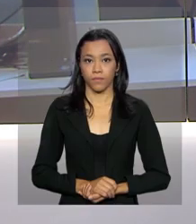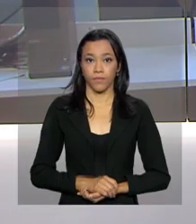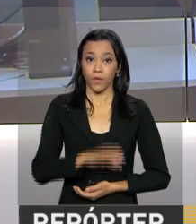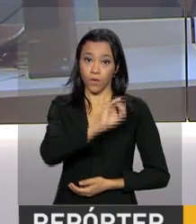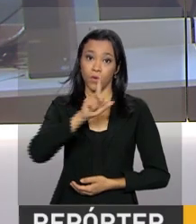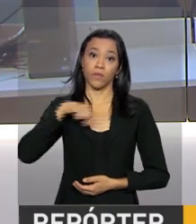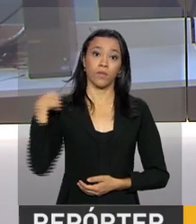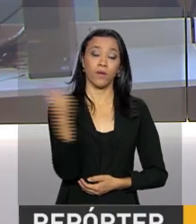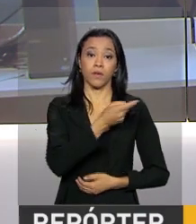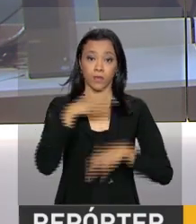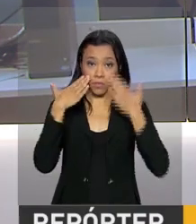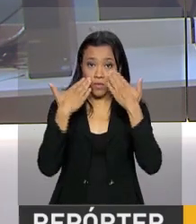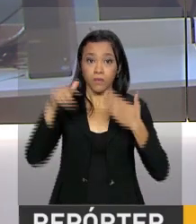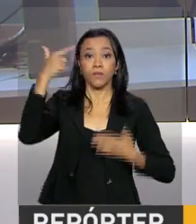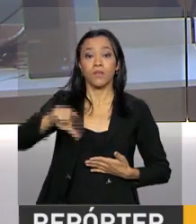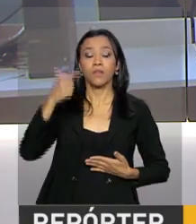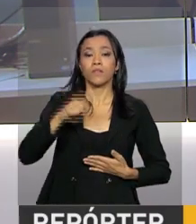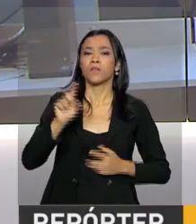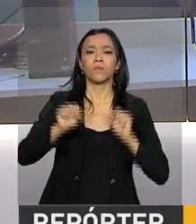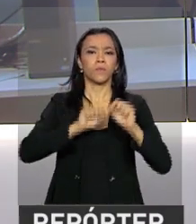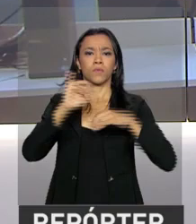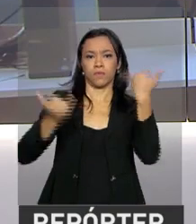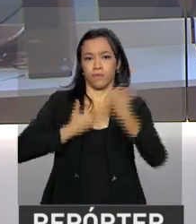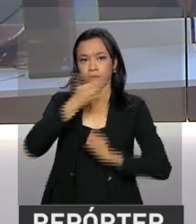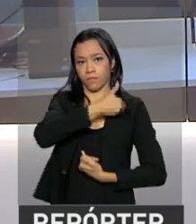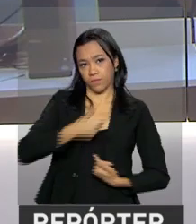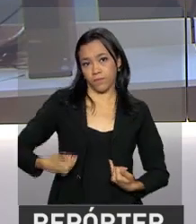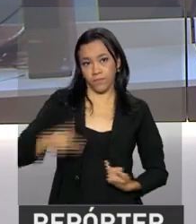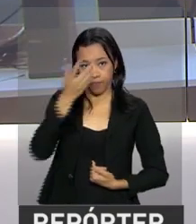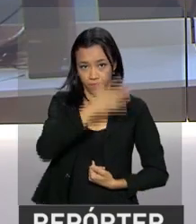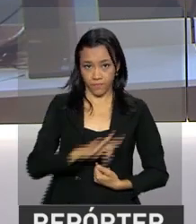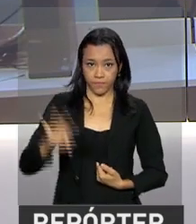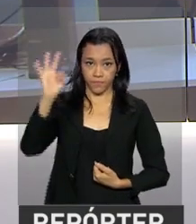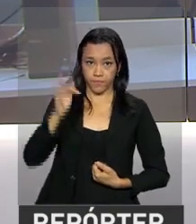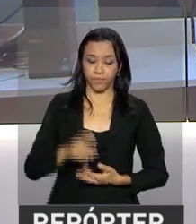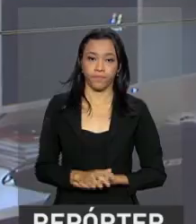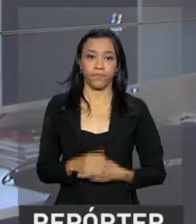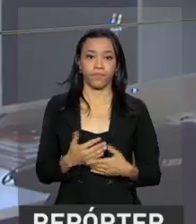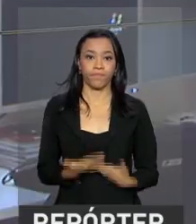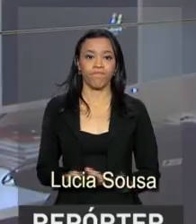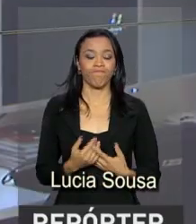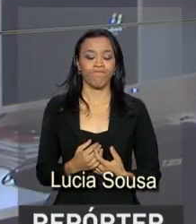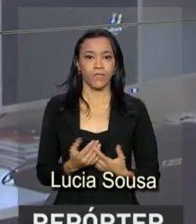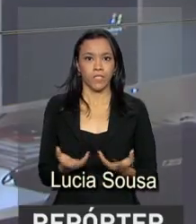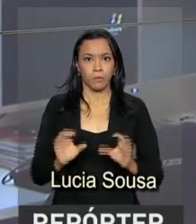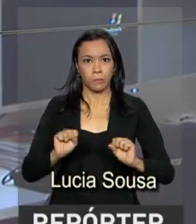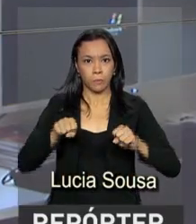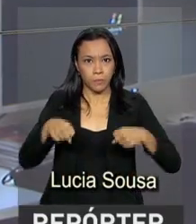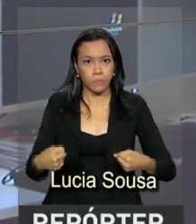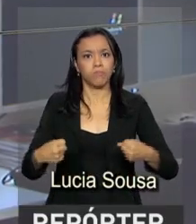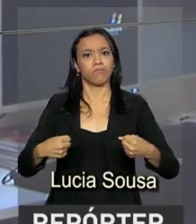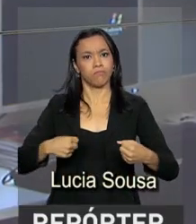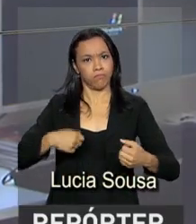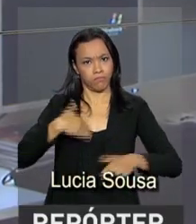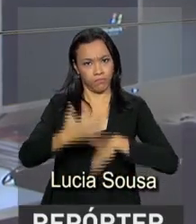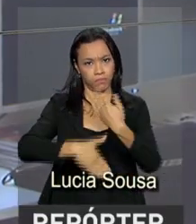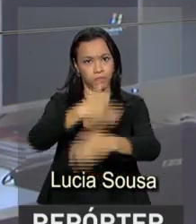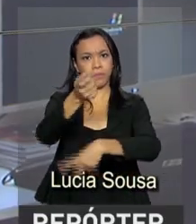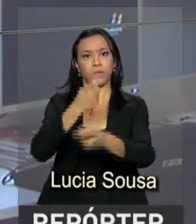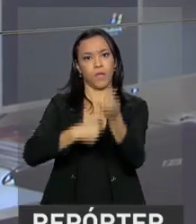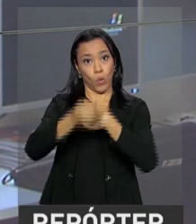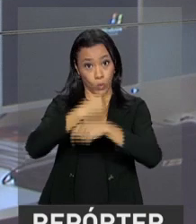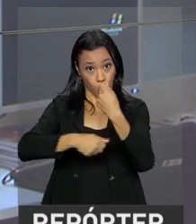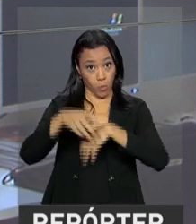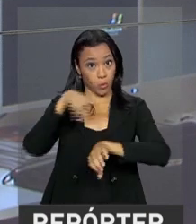Olá estamos de volta com o repórter NBR e as notícias do governo federal retomar o crescimento econômico do